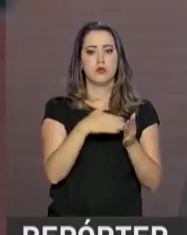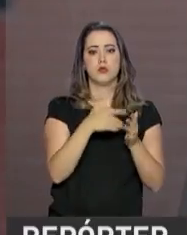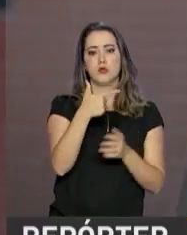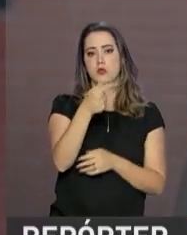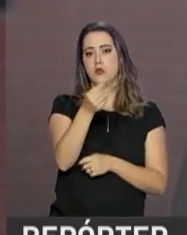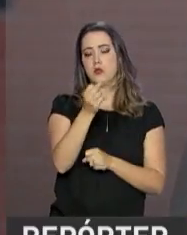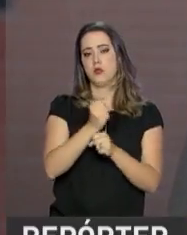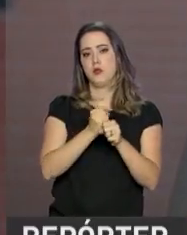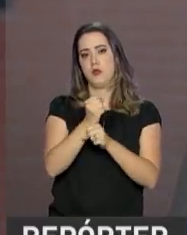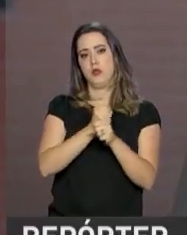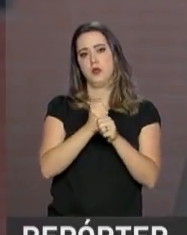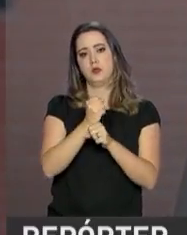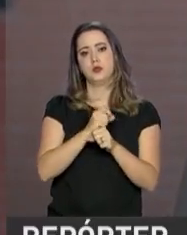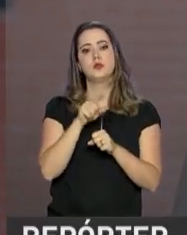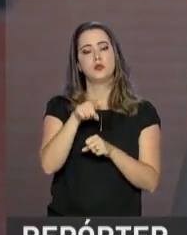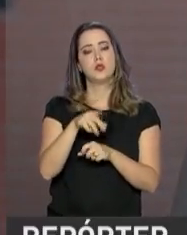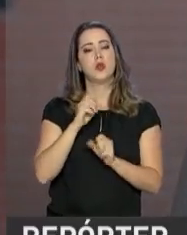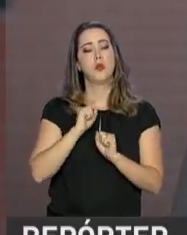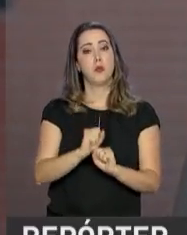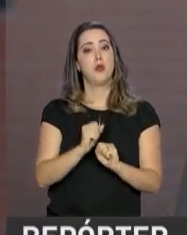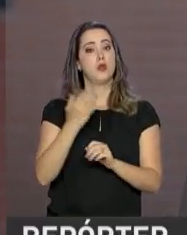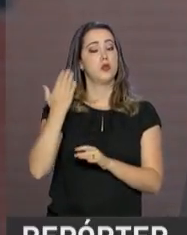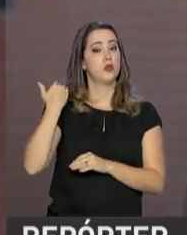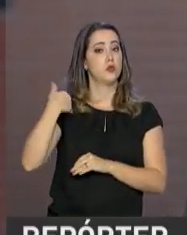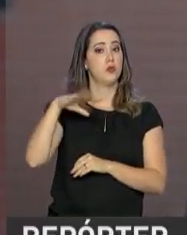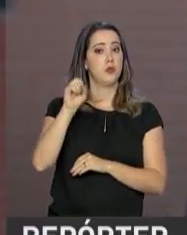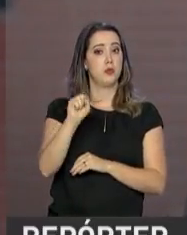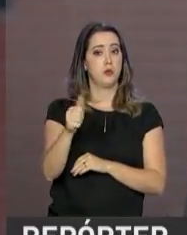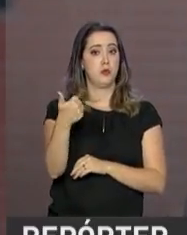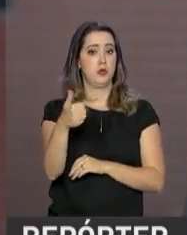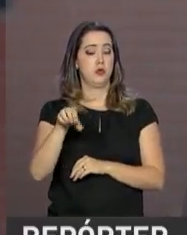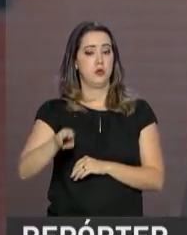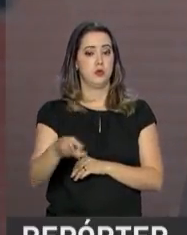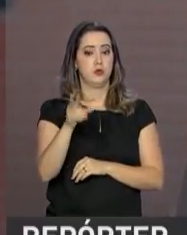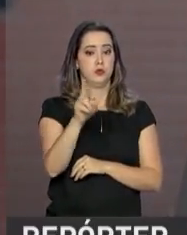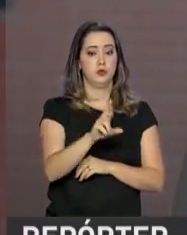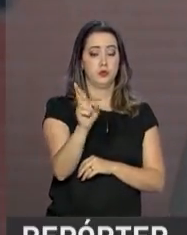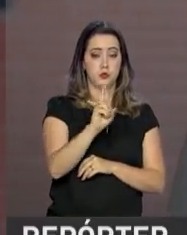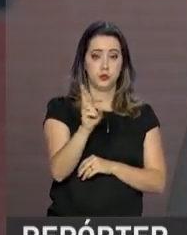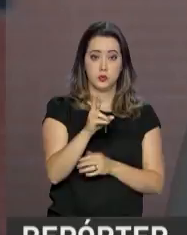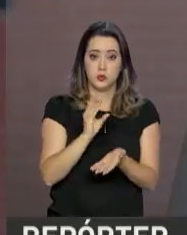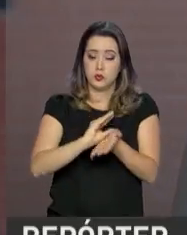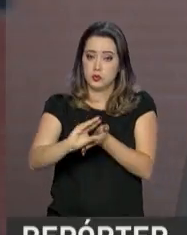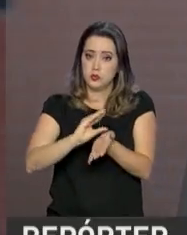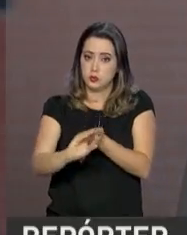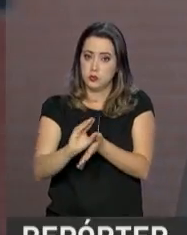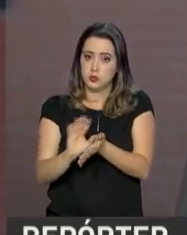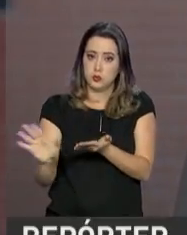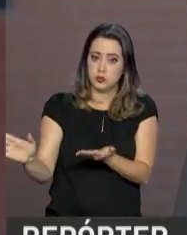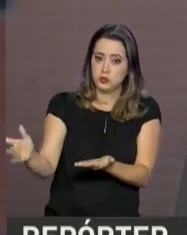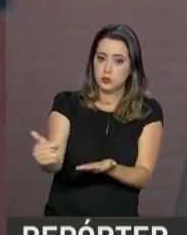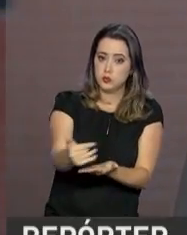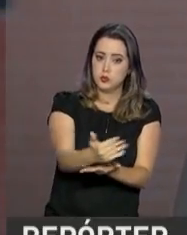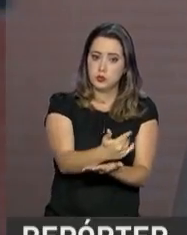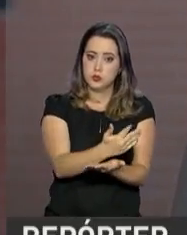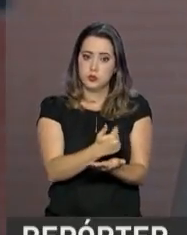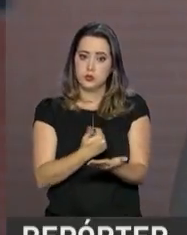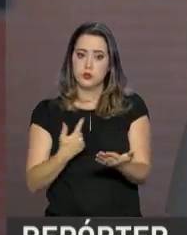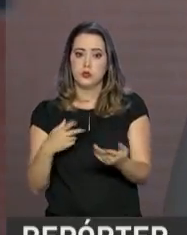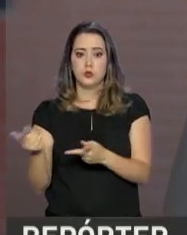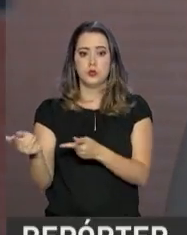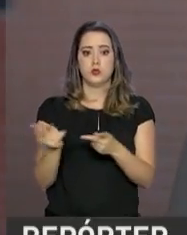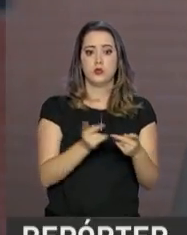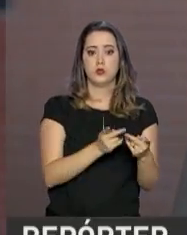20 anos estão previstos mais de 81 milhões de reais de investimentos já a arrecadação com a exploração